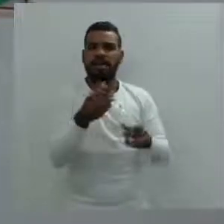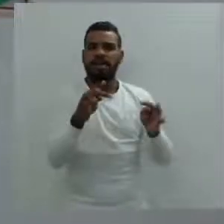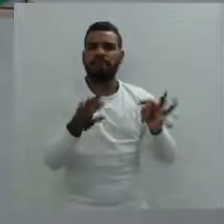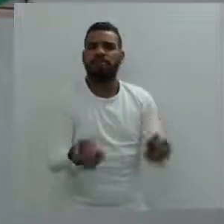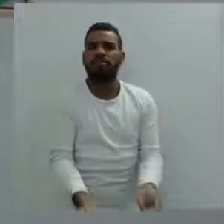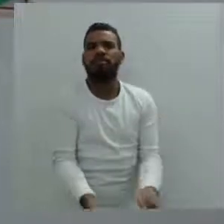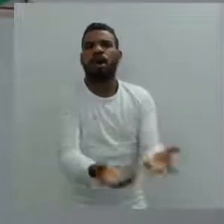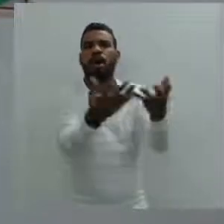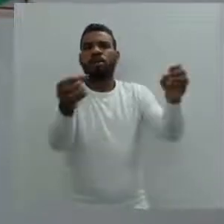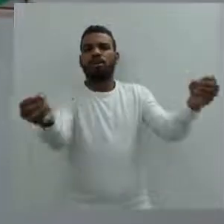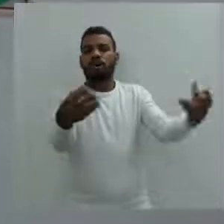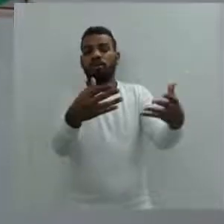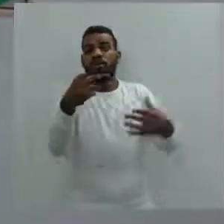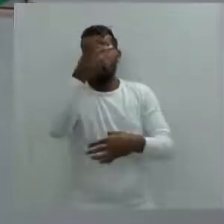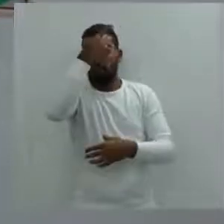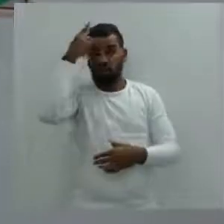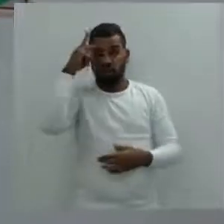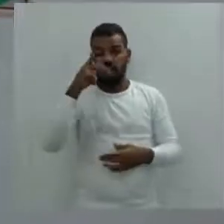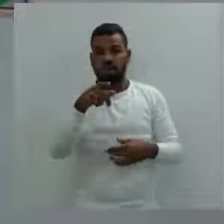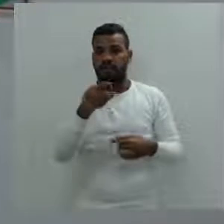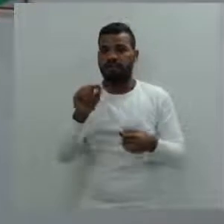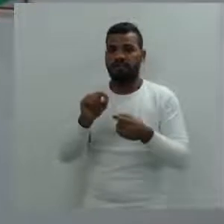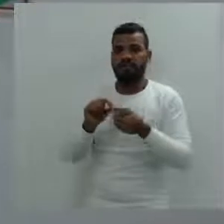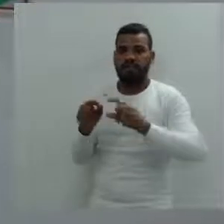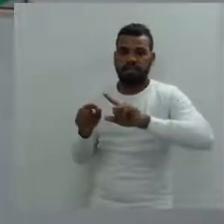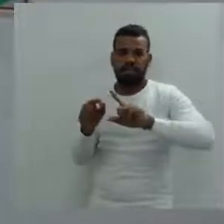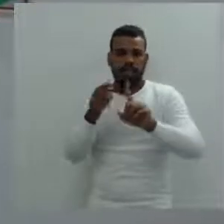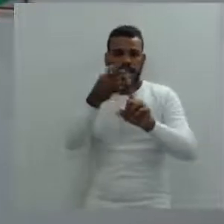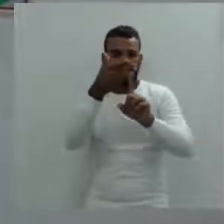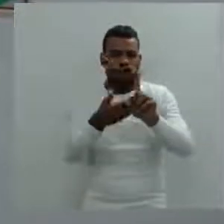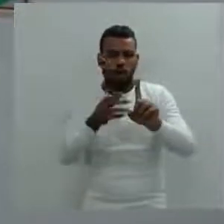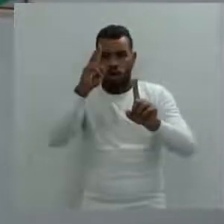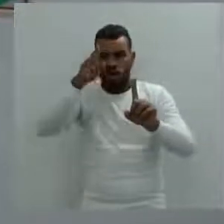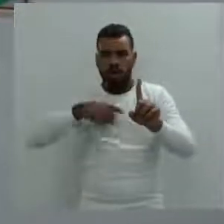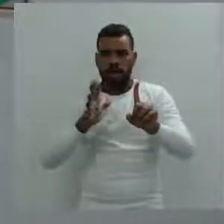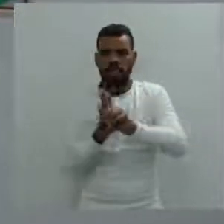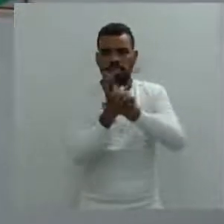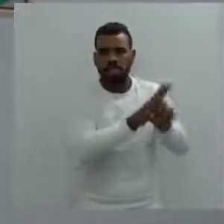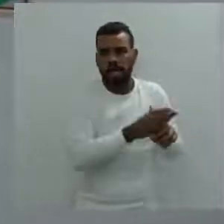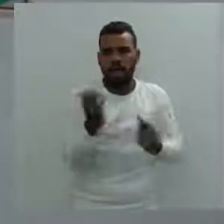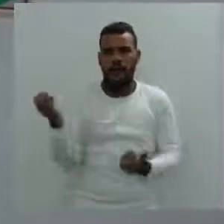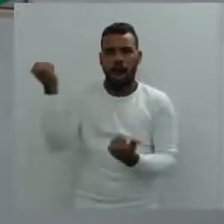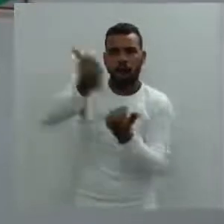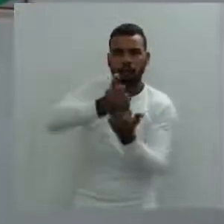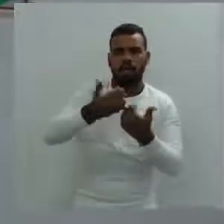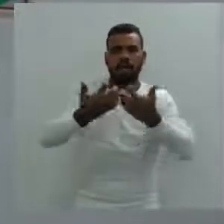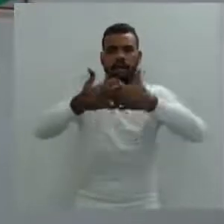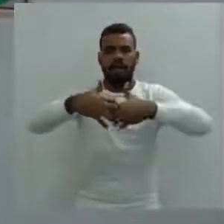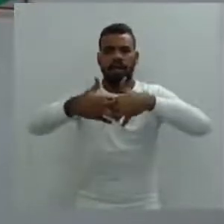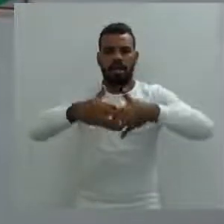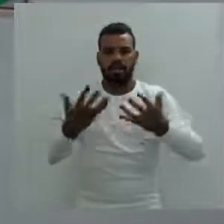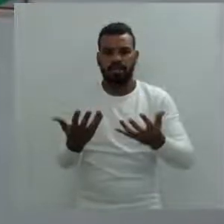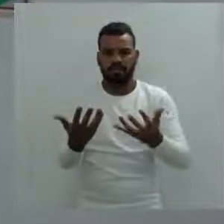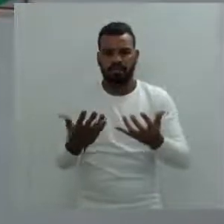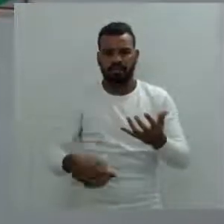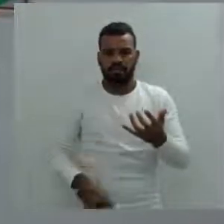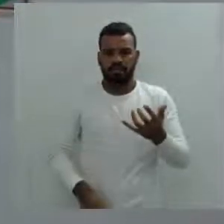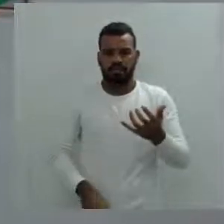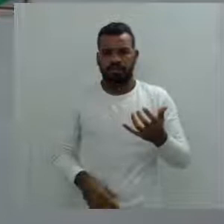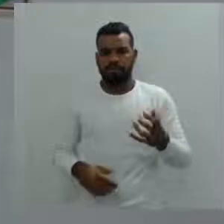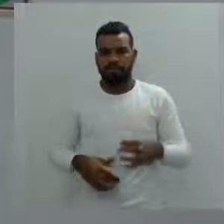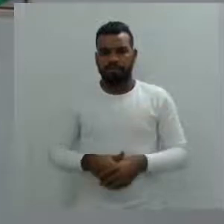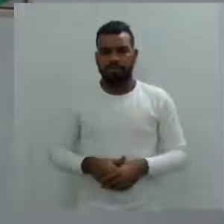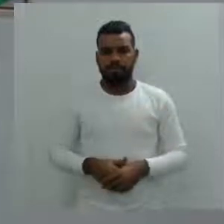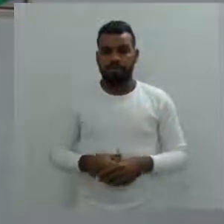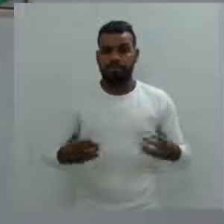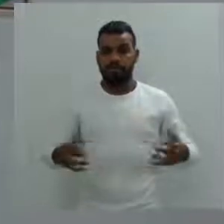para que as pessoas possam substituir a mão de obra humana só pela maquinária. Então, tipo, o